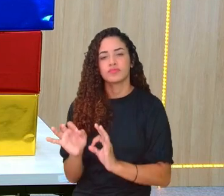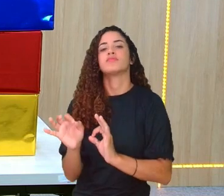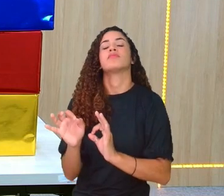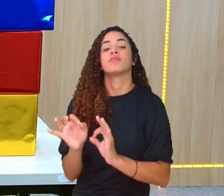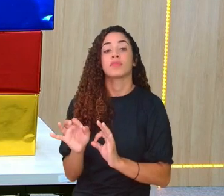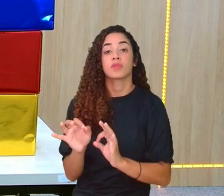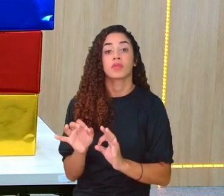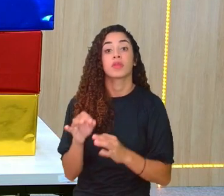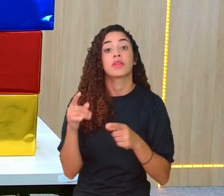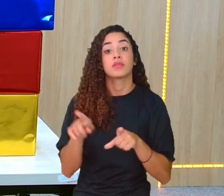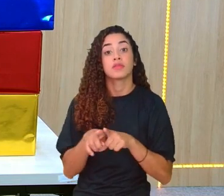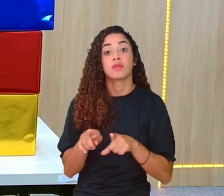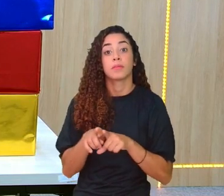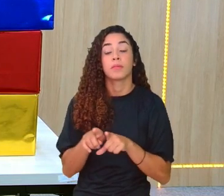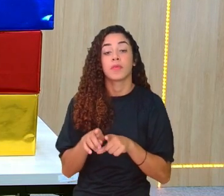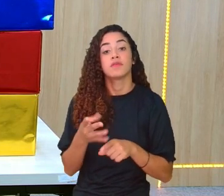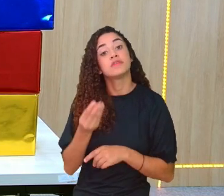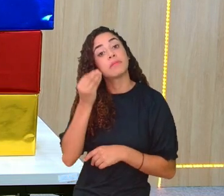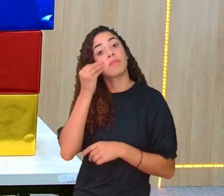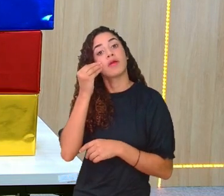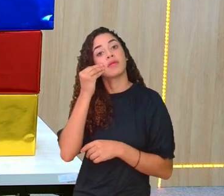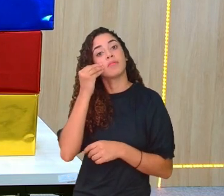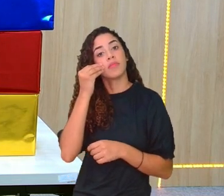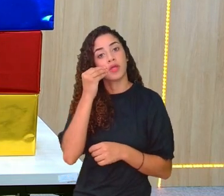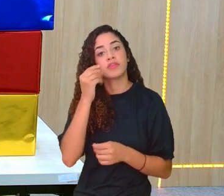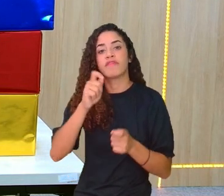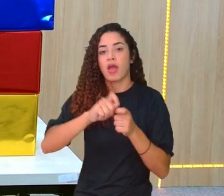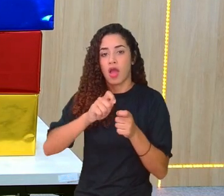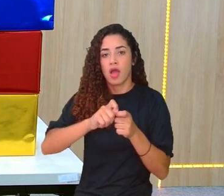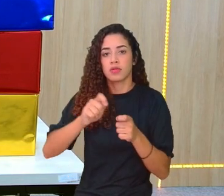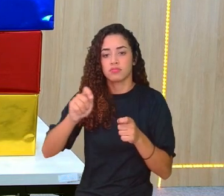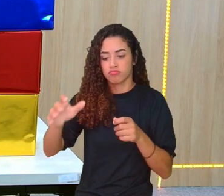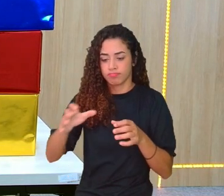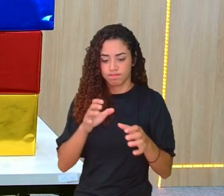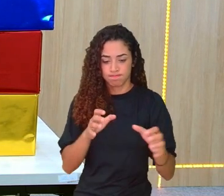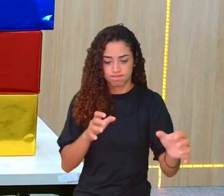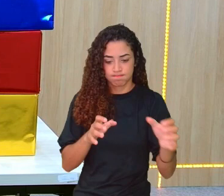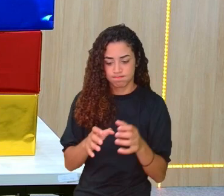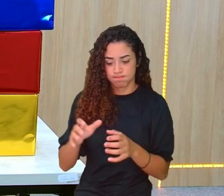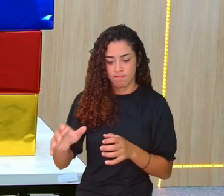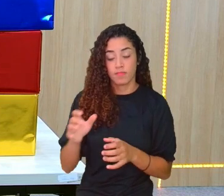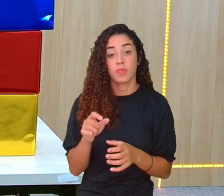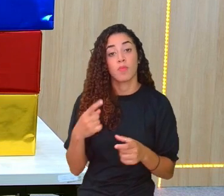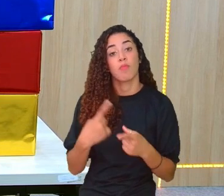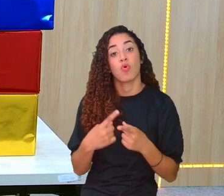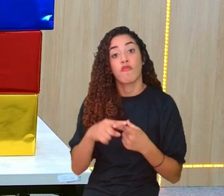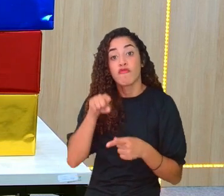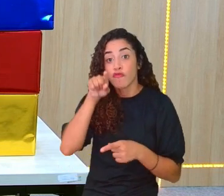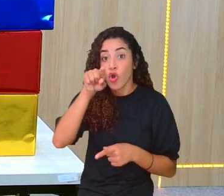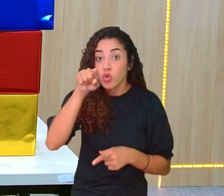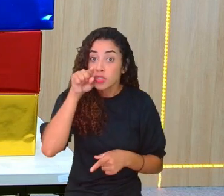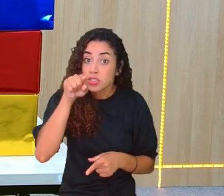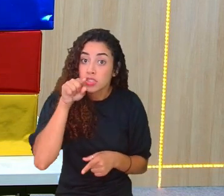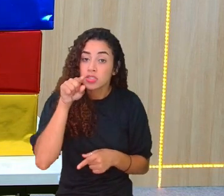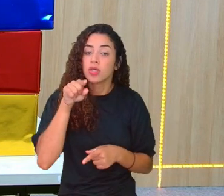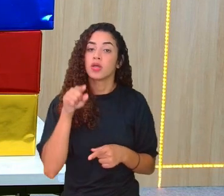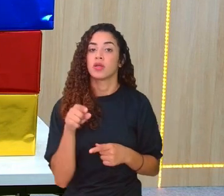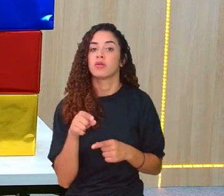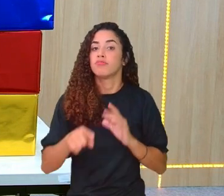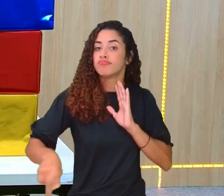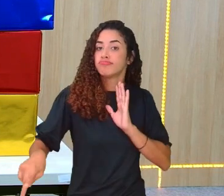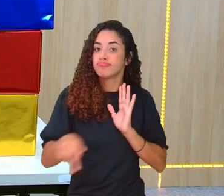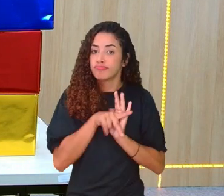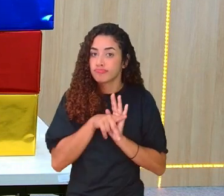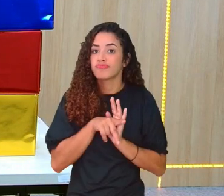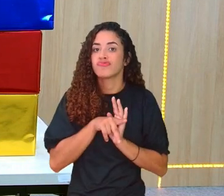experimento, mesmo se você estiver na dúvida. Faz o experimento, porque você mesmo